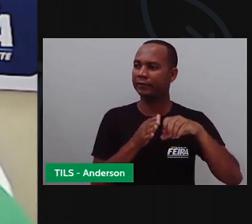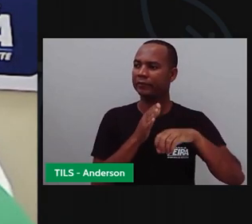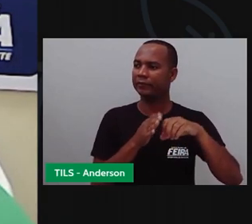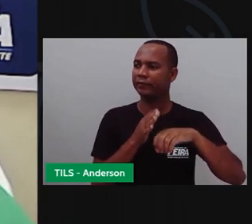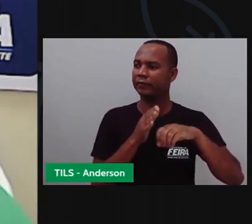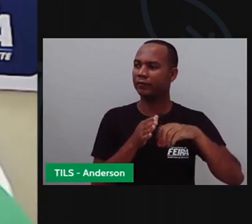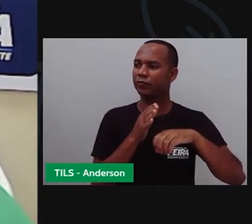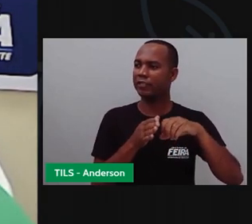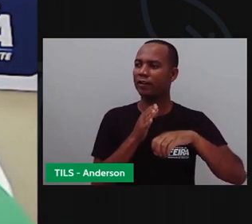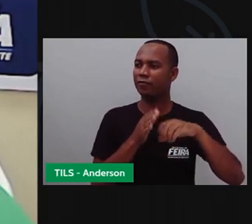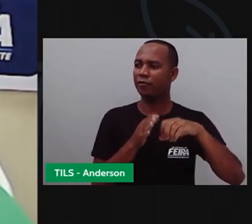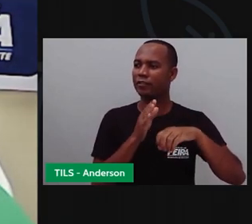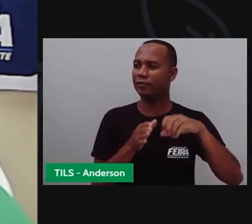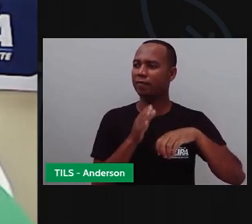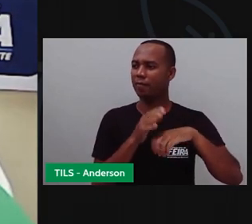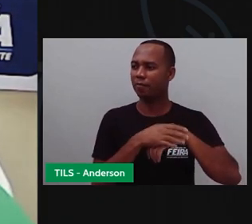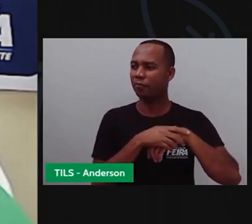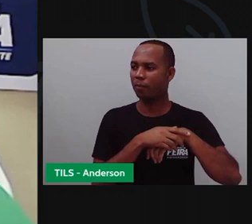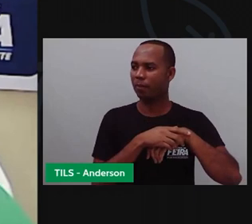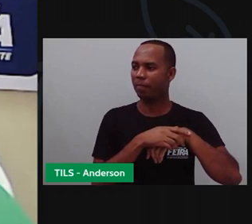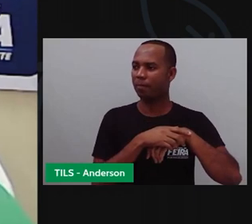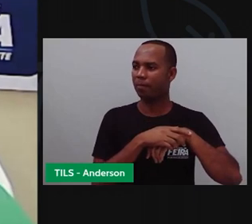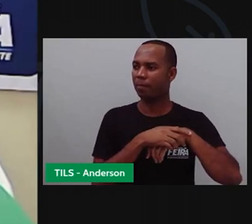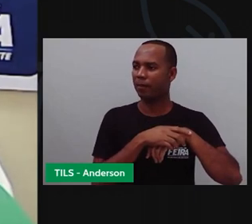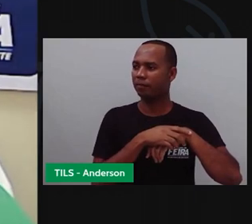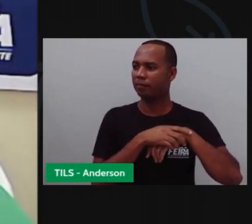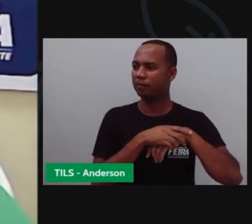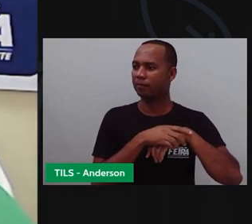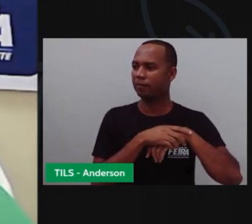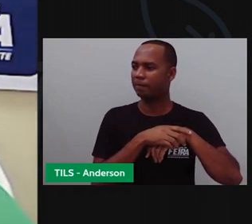batata é isso cenoura